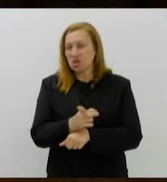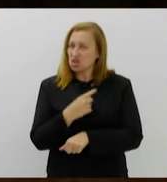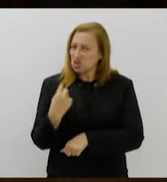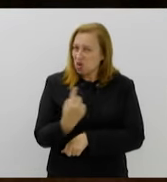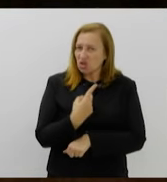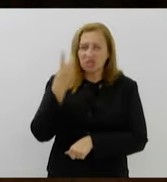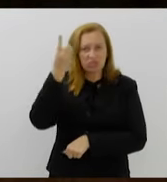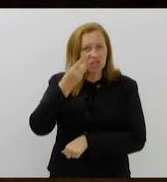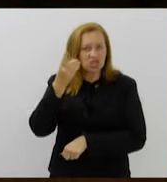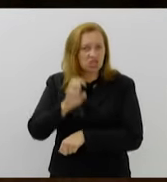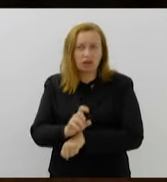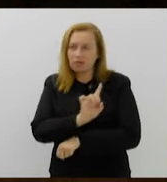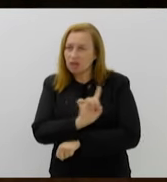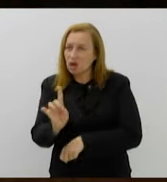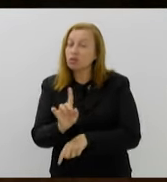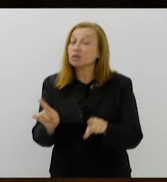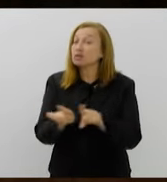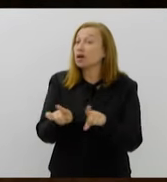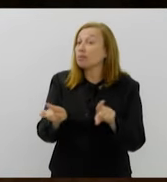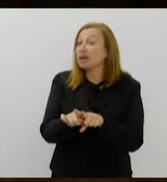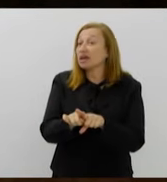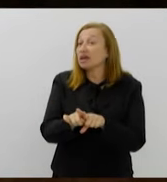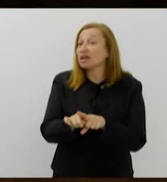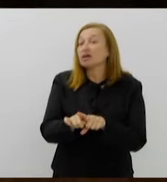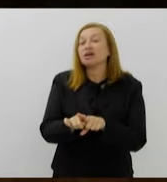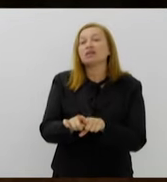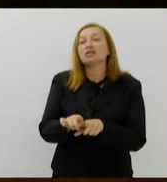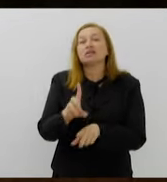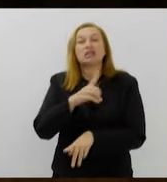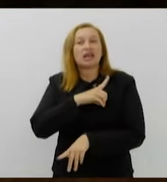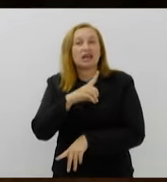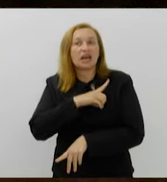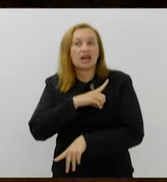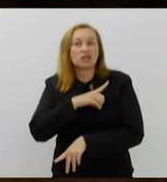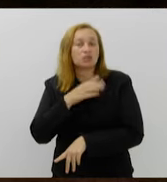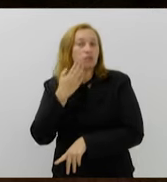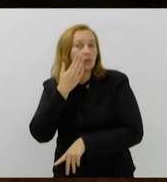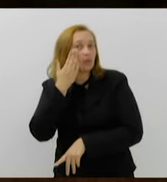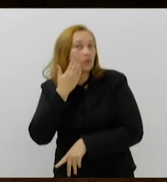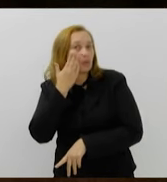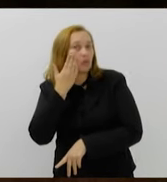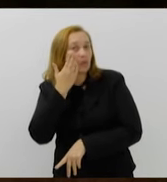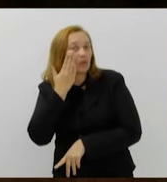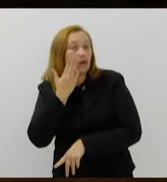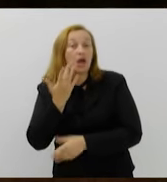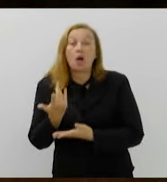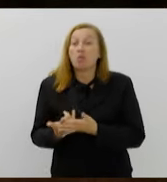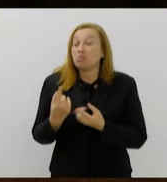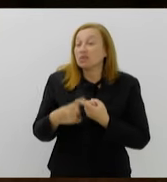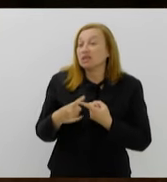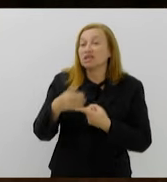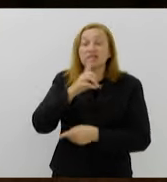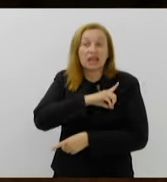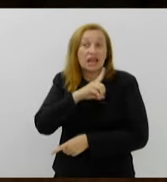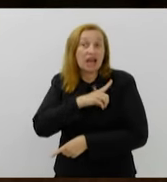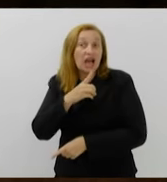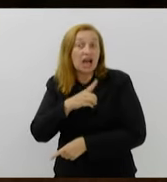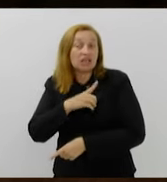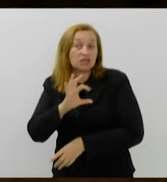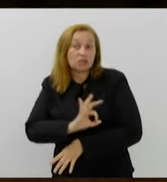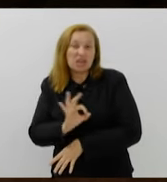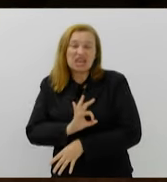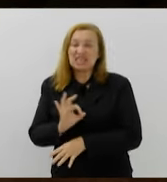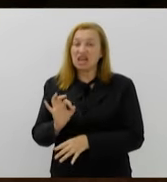estaduais tão pouco o delegado ramagem talvez por ser delegado de polícia essa turma do